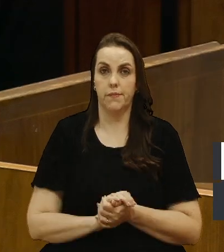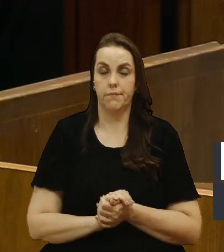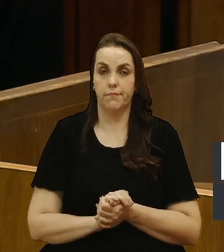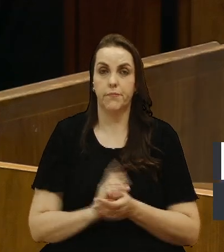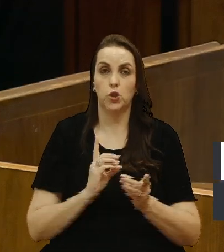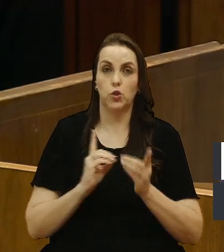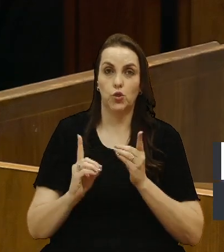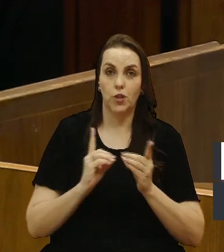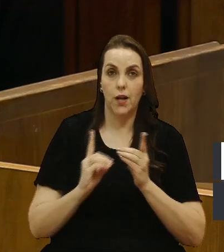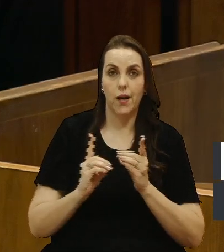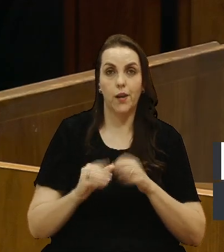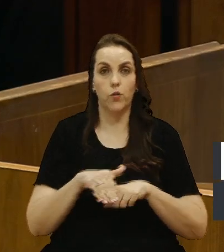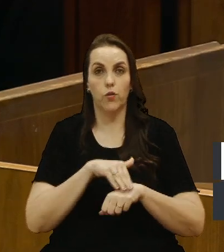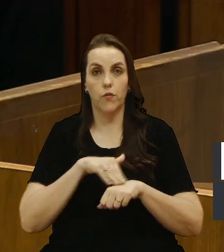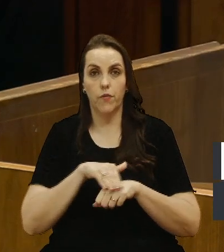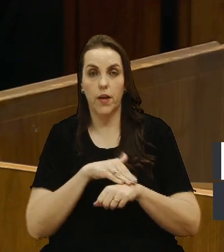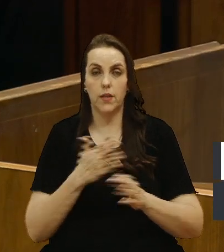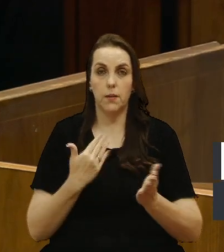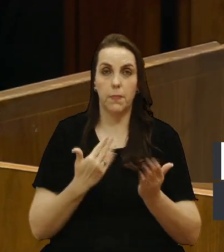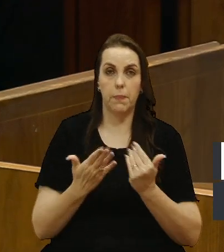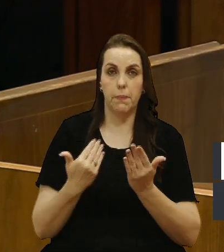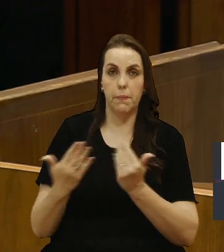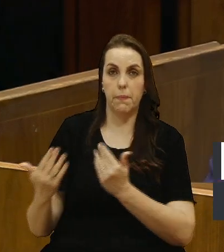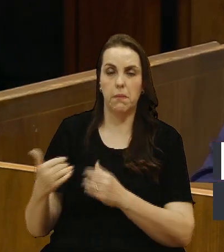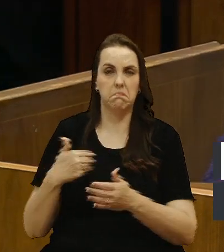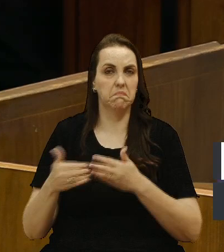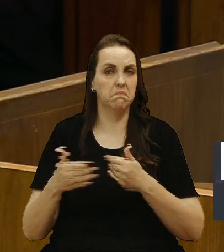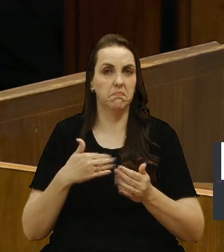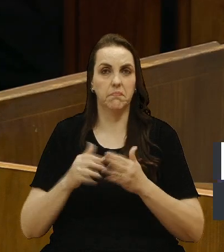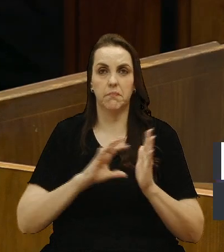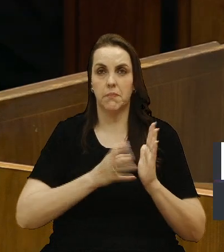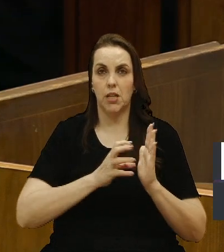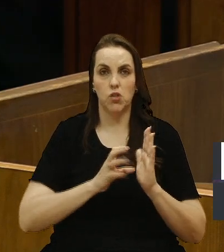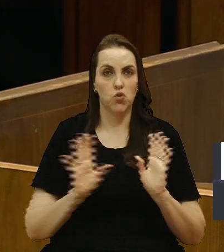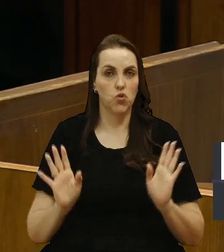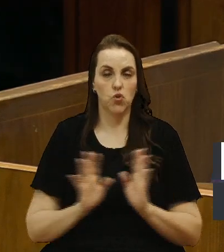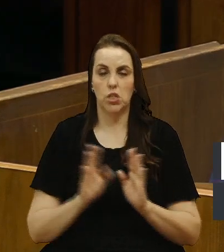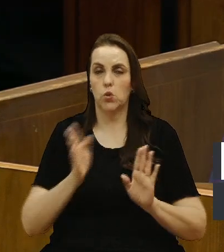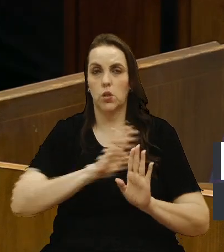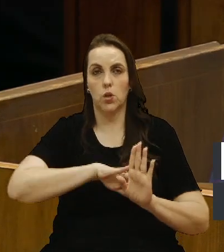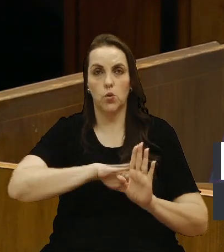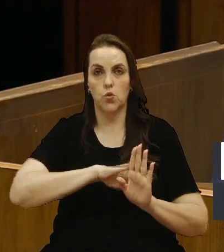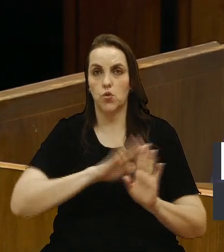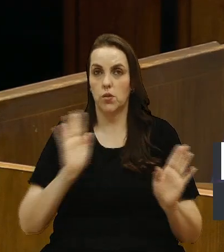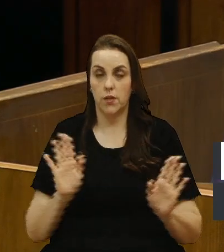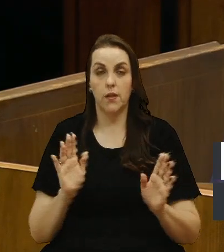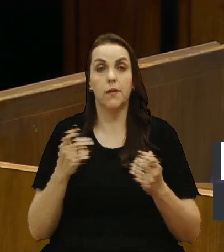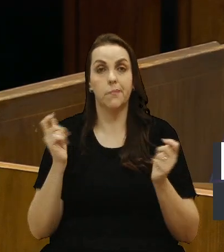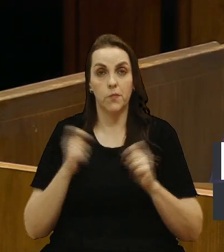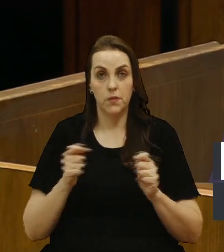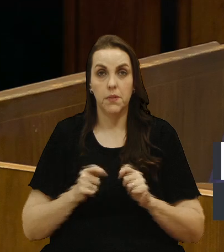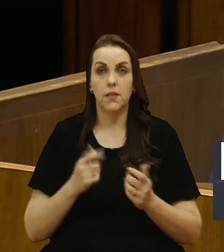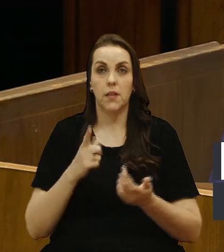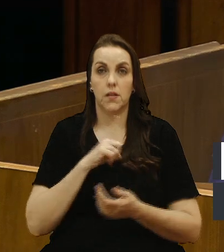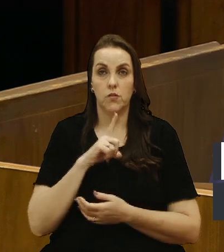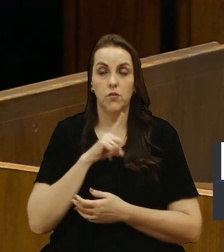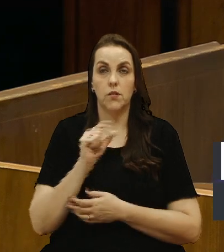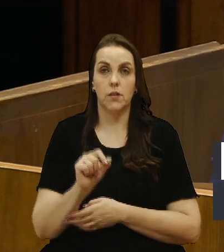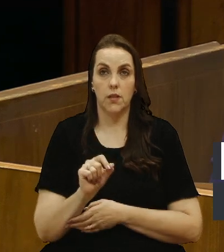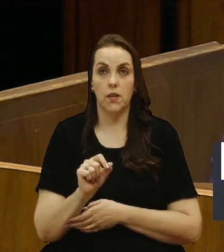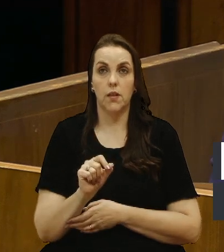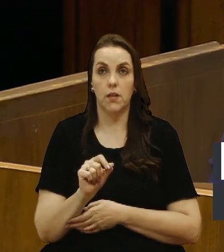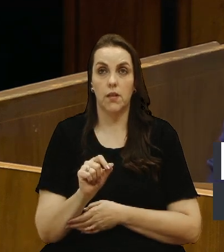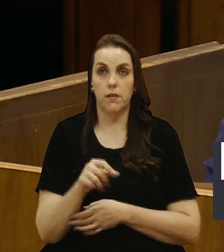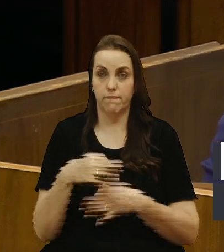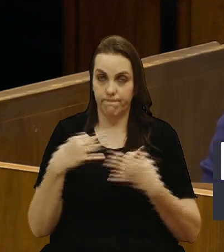dialogando, conversando com todos, independente de partido A, B ou C, ideologias, para se ter